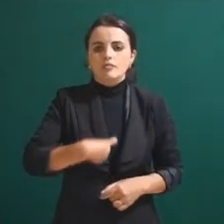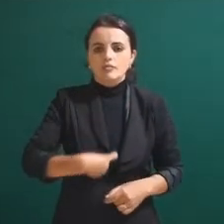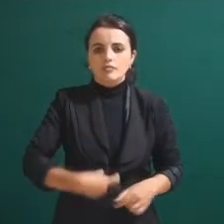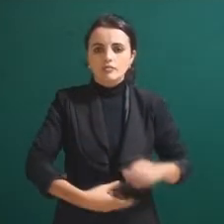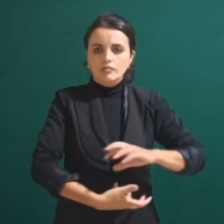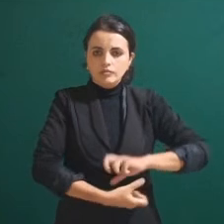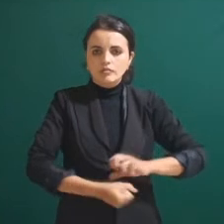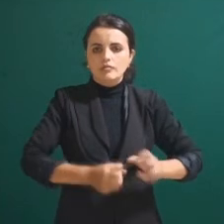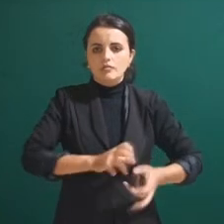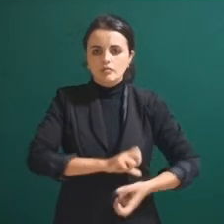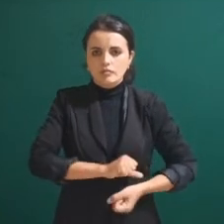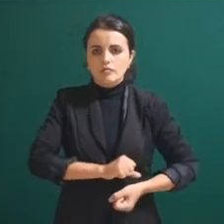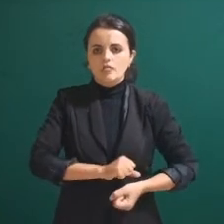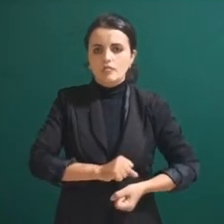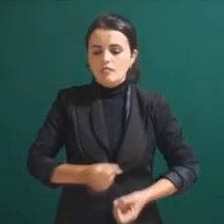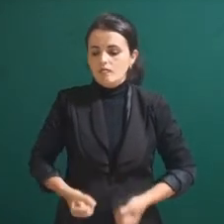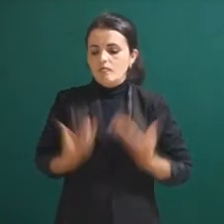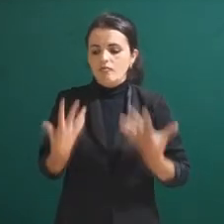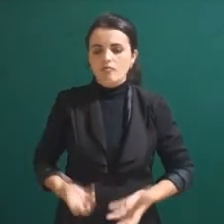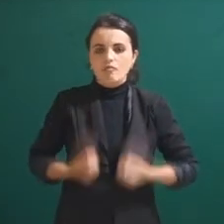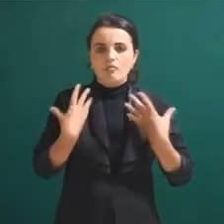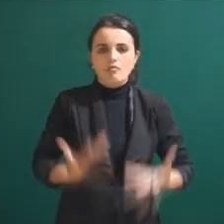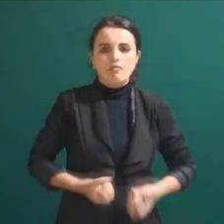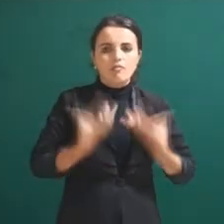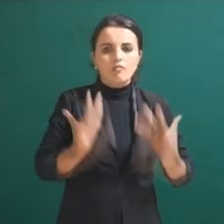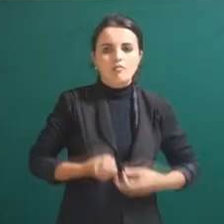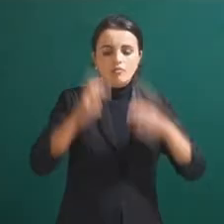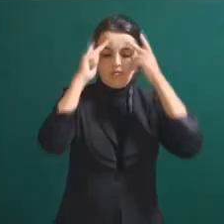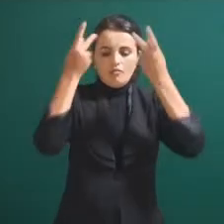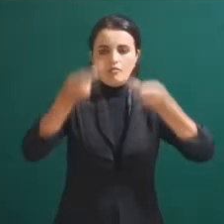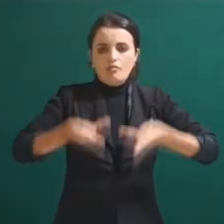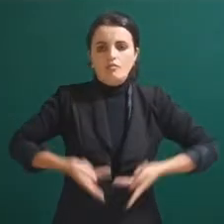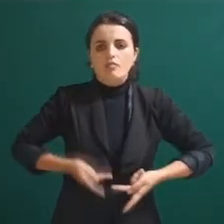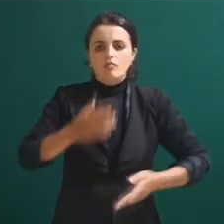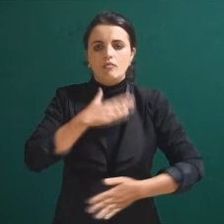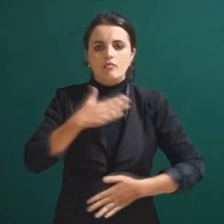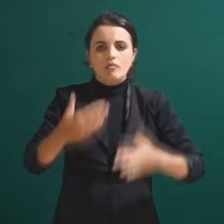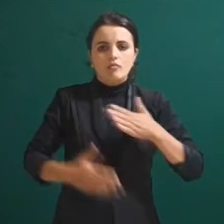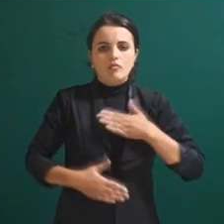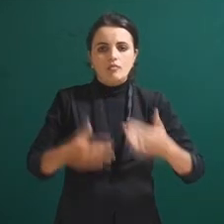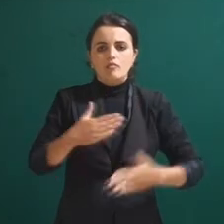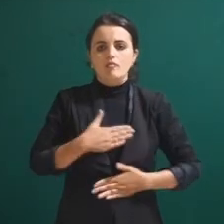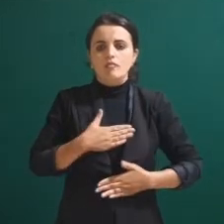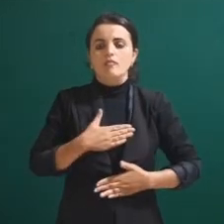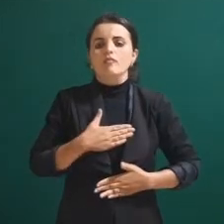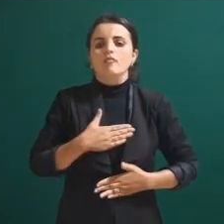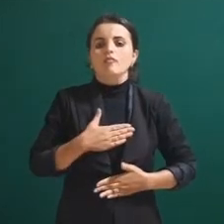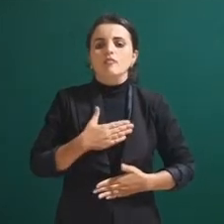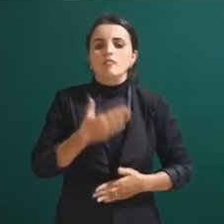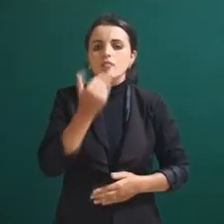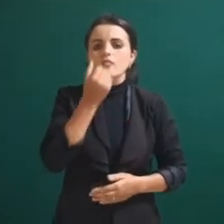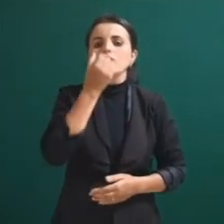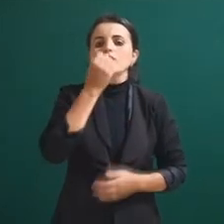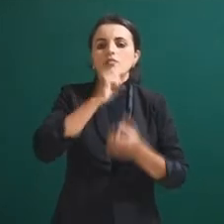esses nutrientes que foram absorvidos por esses vasos sanguíneos vão ser distribuídos por todo o nosso corpo. Então, a gente tem aí esse movimento peristático que faz